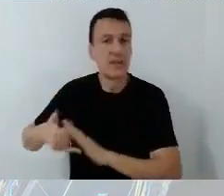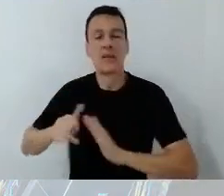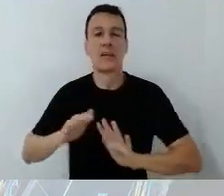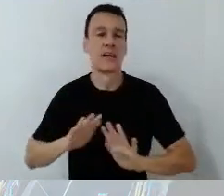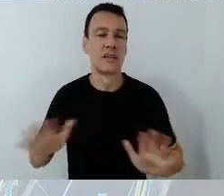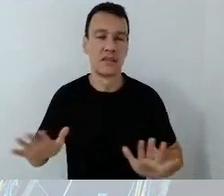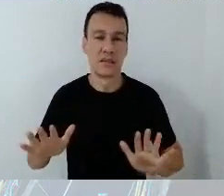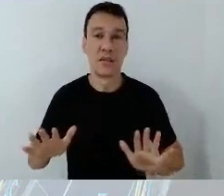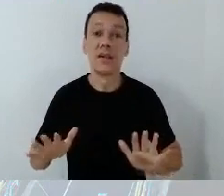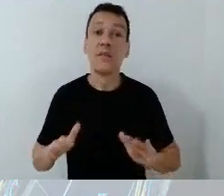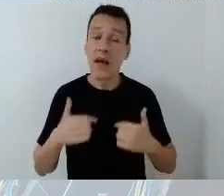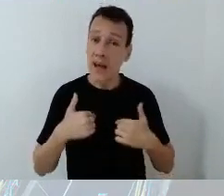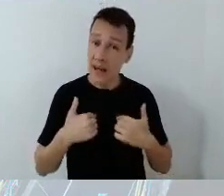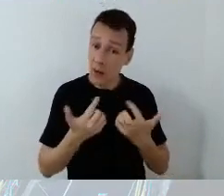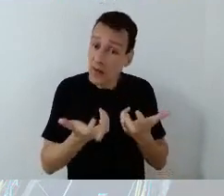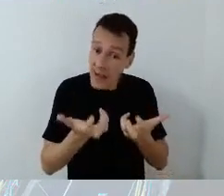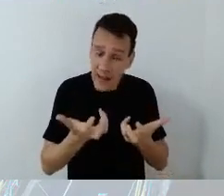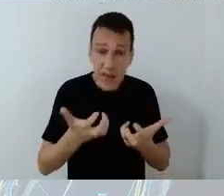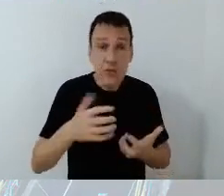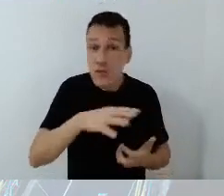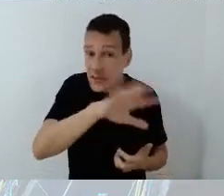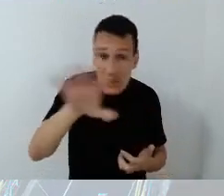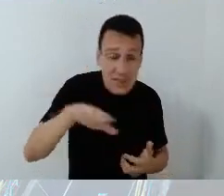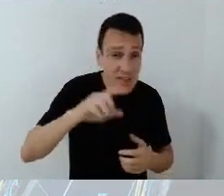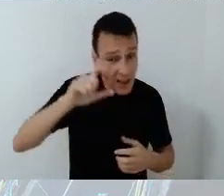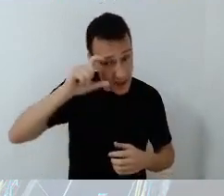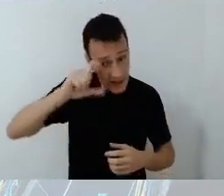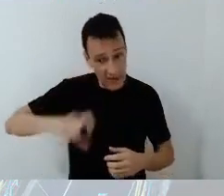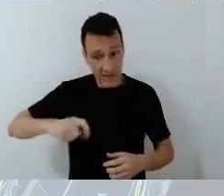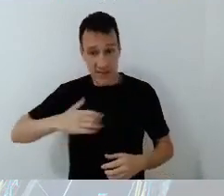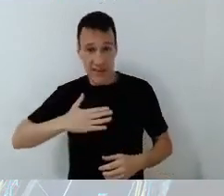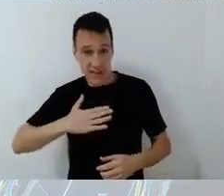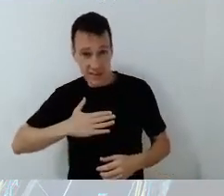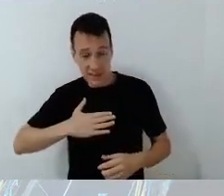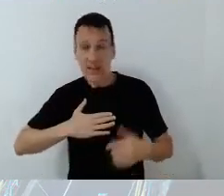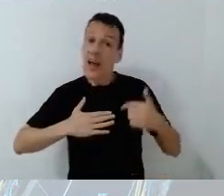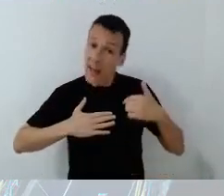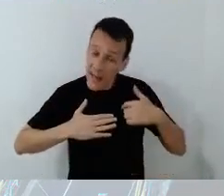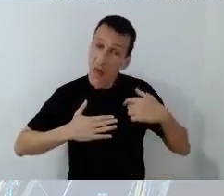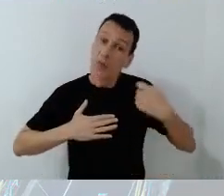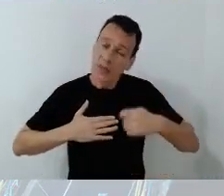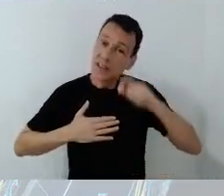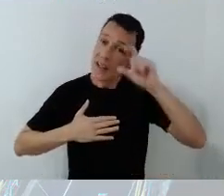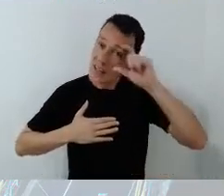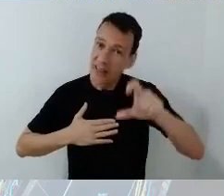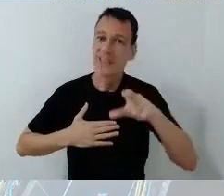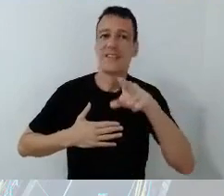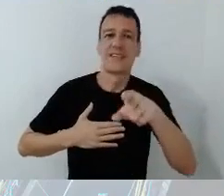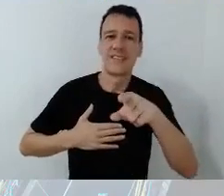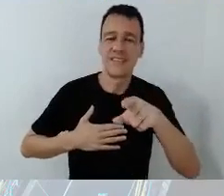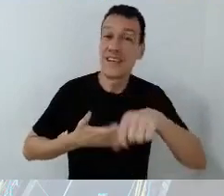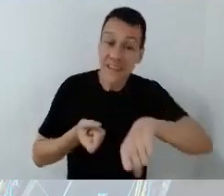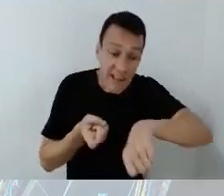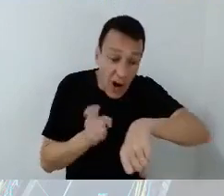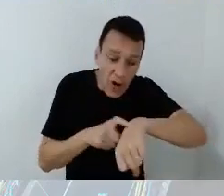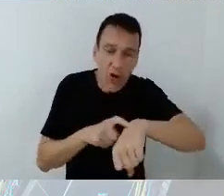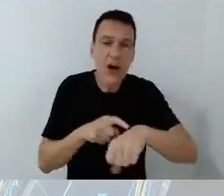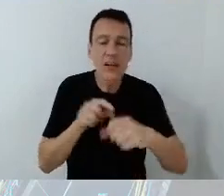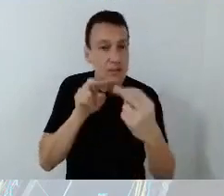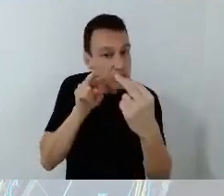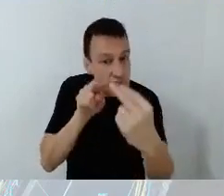ser interessado. E ser interessado é momento presente, é prestar atenção no